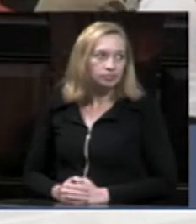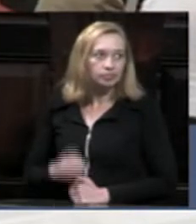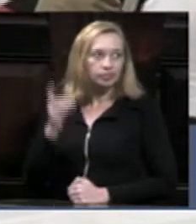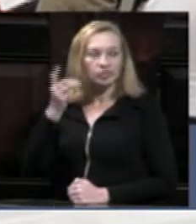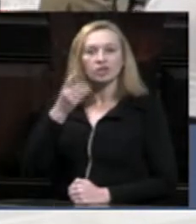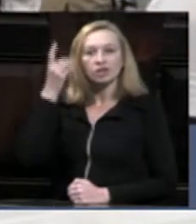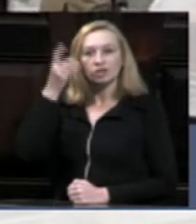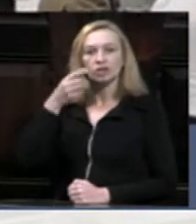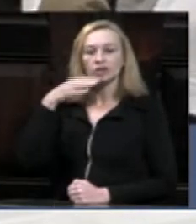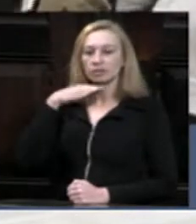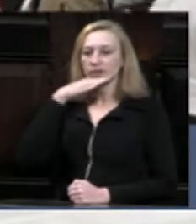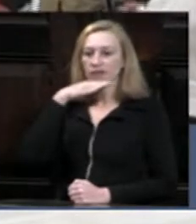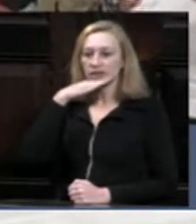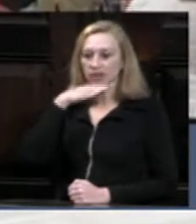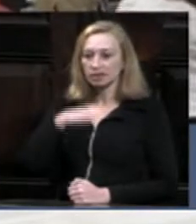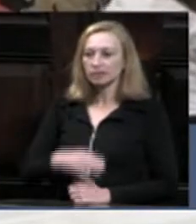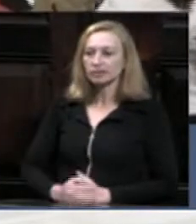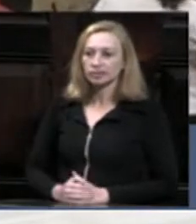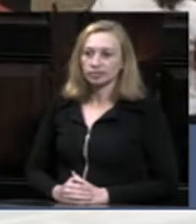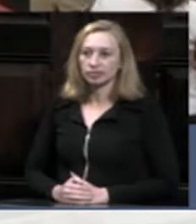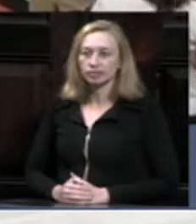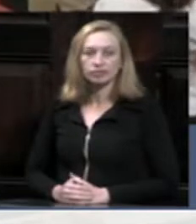Deputado Chiquinho da Mangueira,